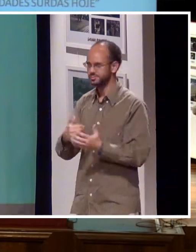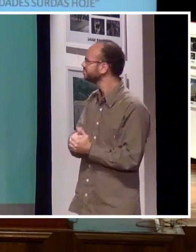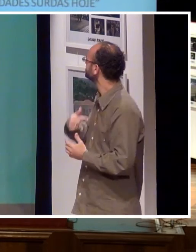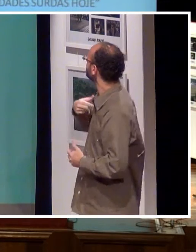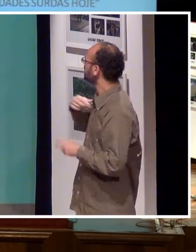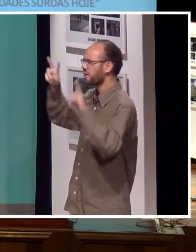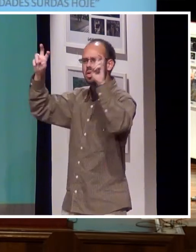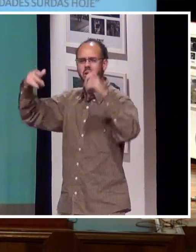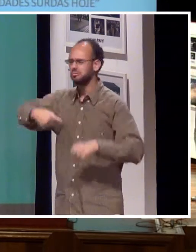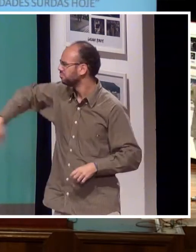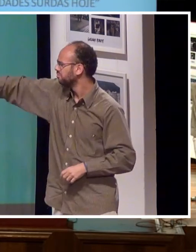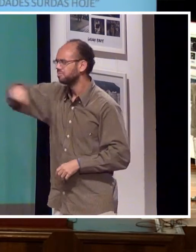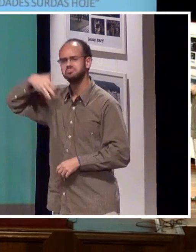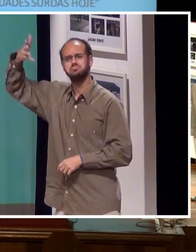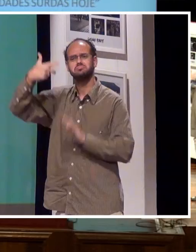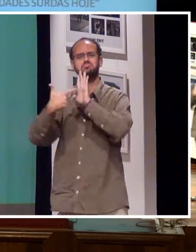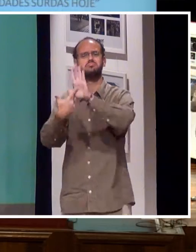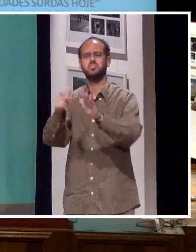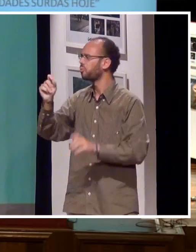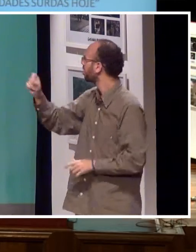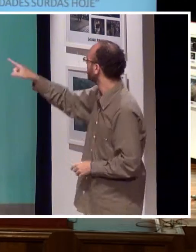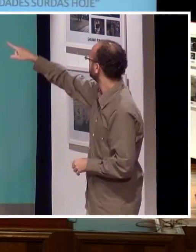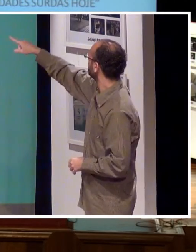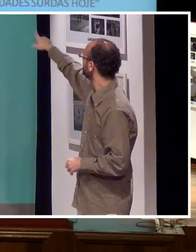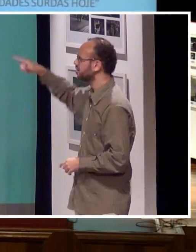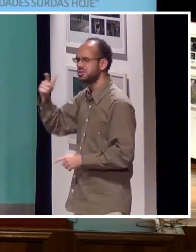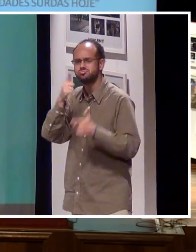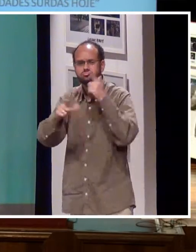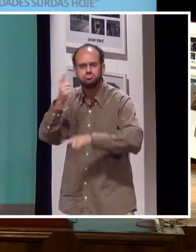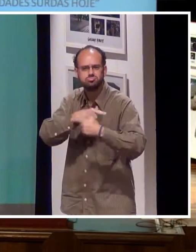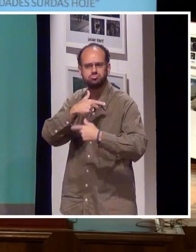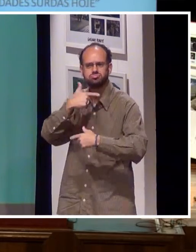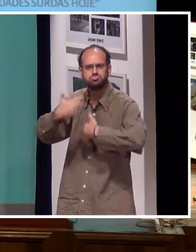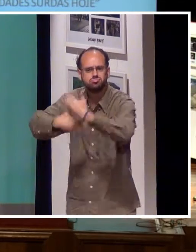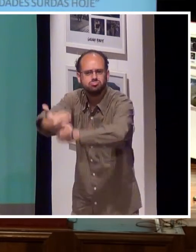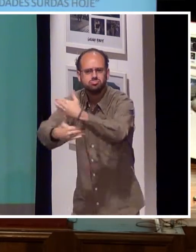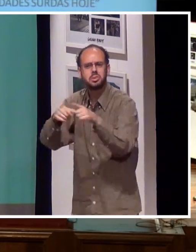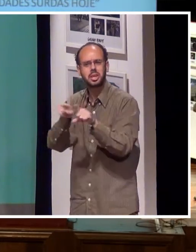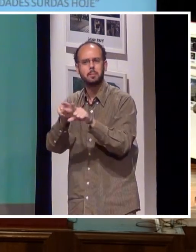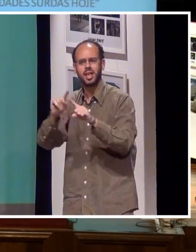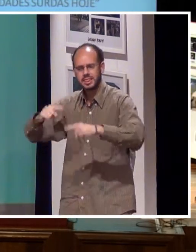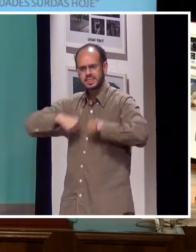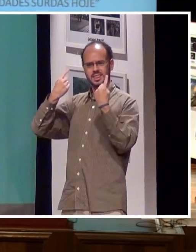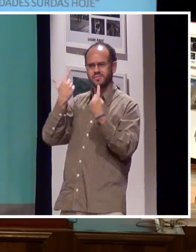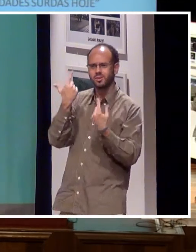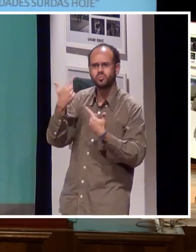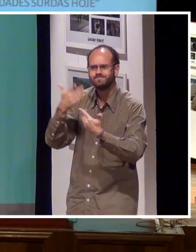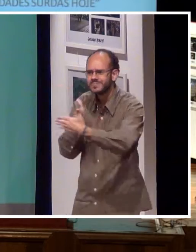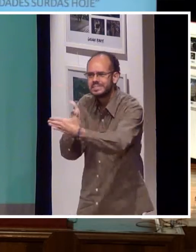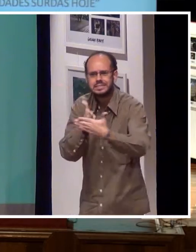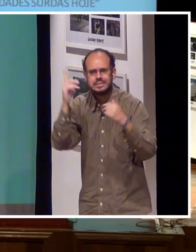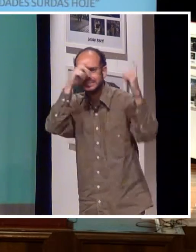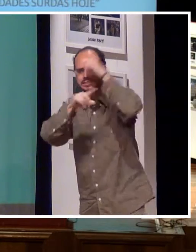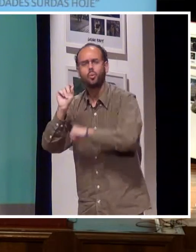O tema, 16 anos depois da Lei de Libras, que vem assim contextualizar as conquistas, né,